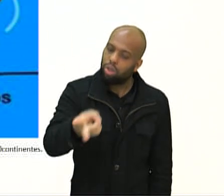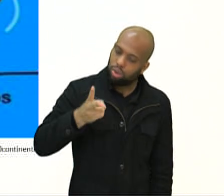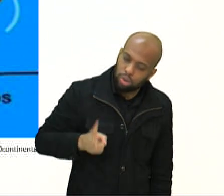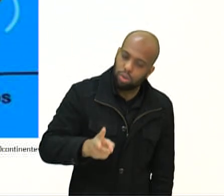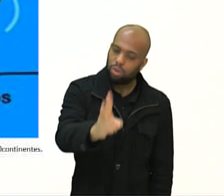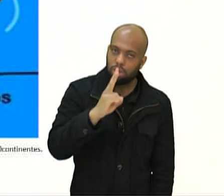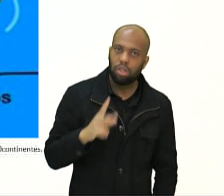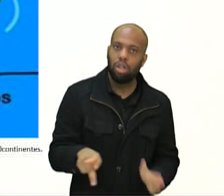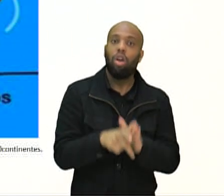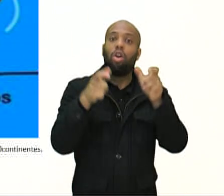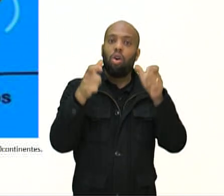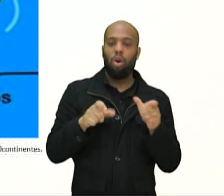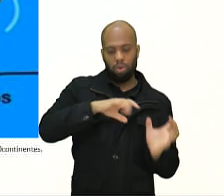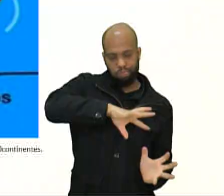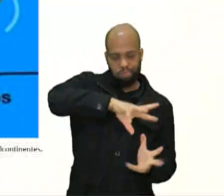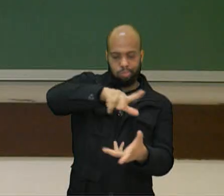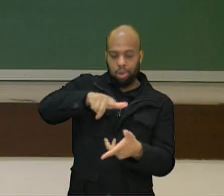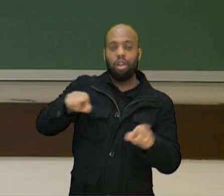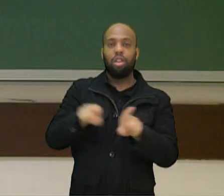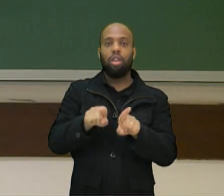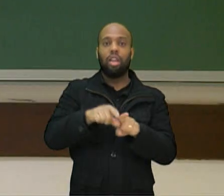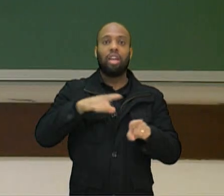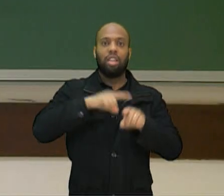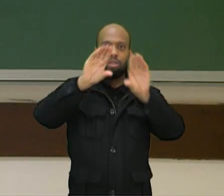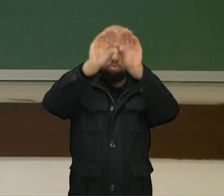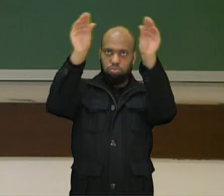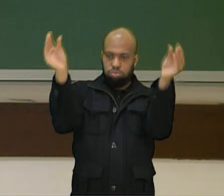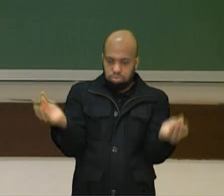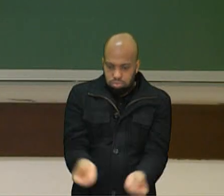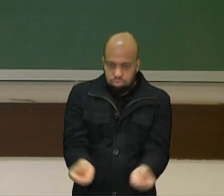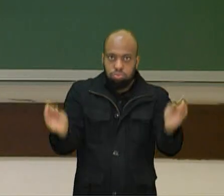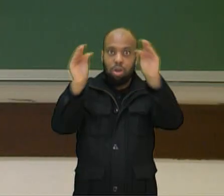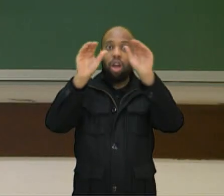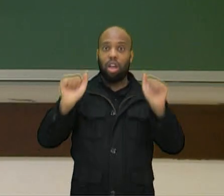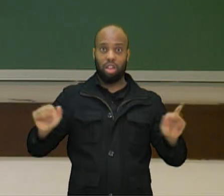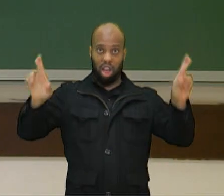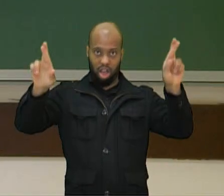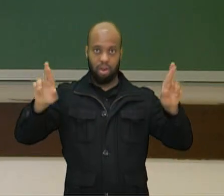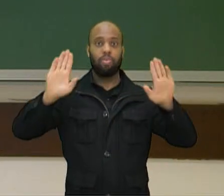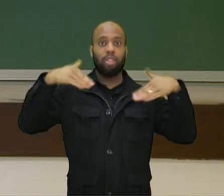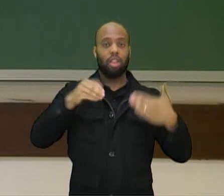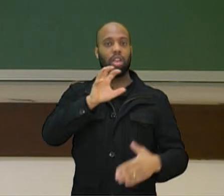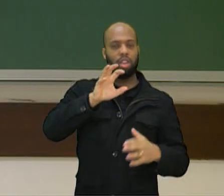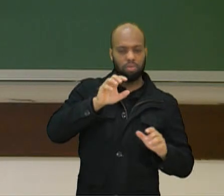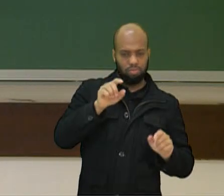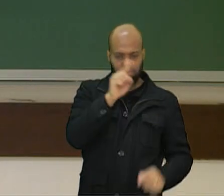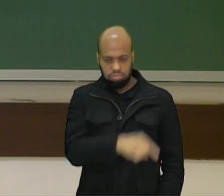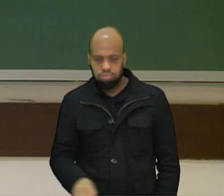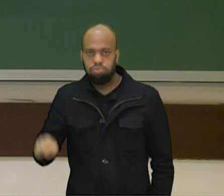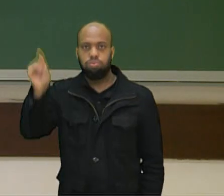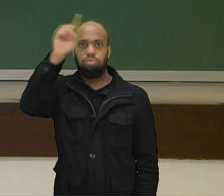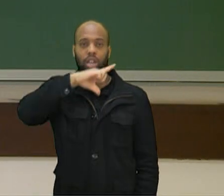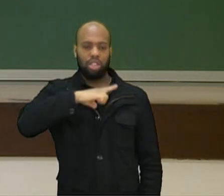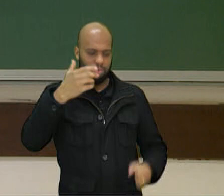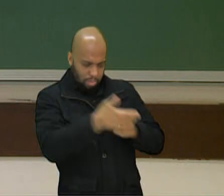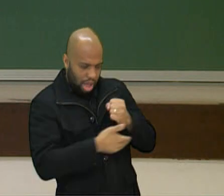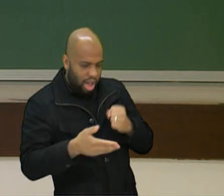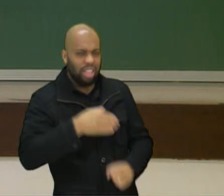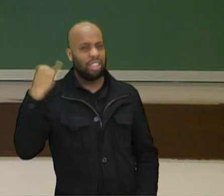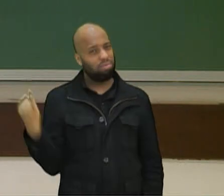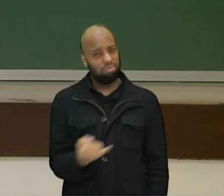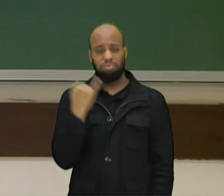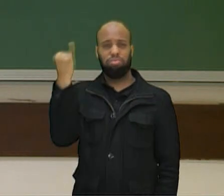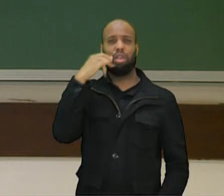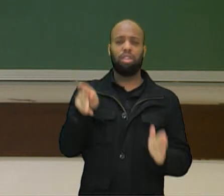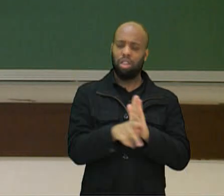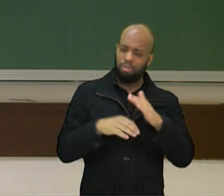na superfície terrestre e na atmosfera terrestre. E esse ciclo ele tem uma fundamental importância também